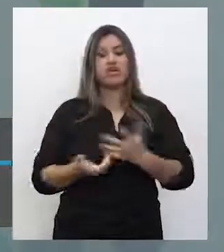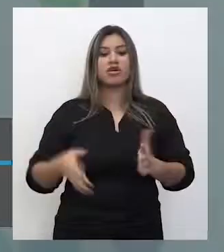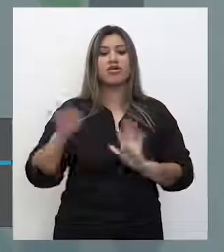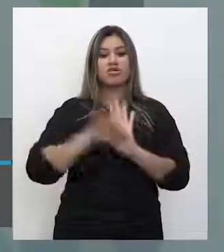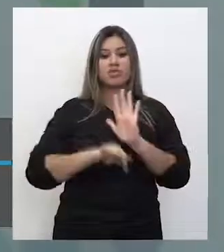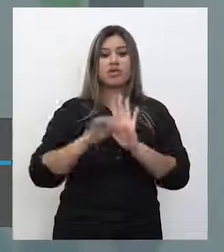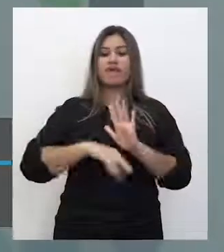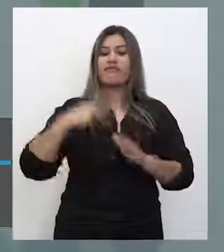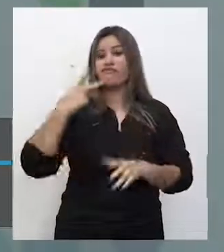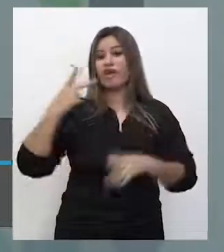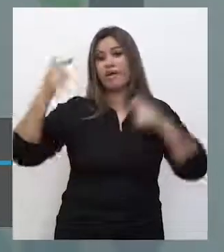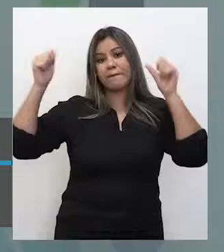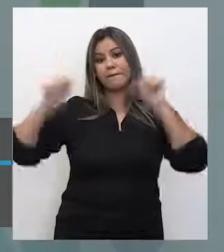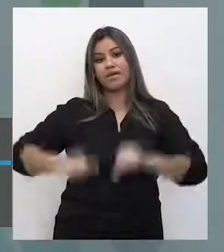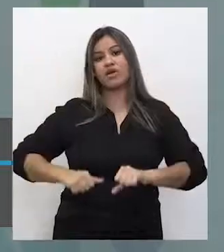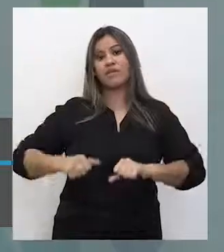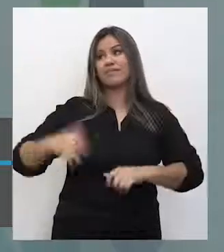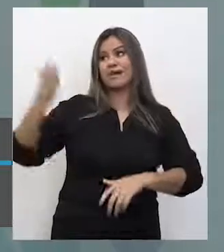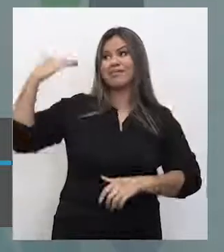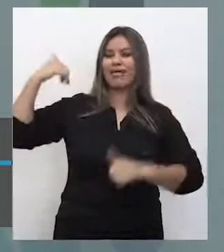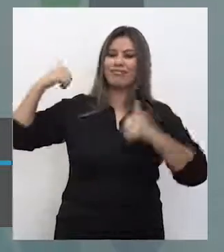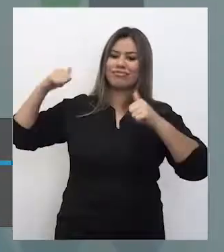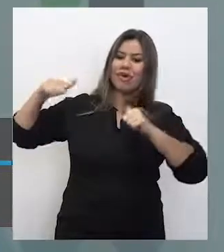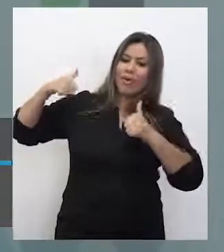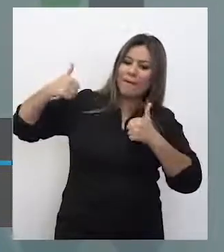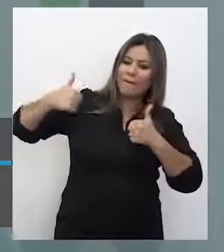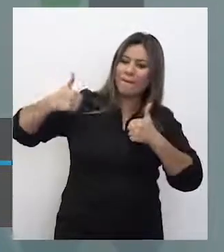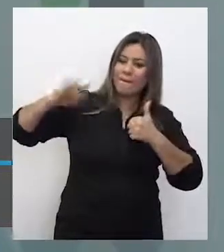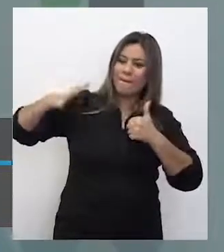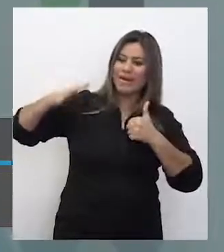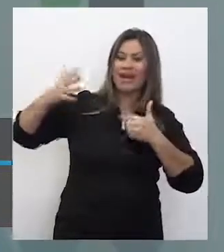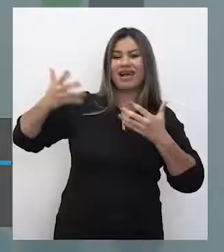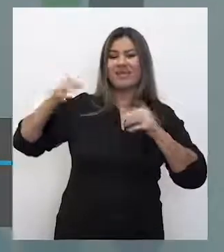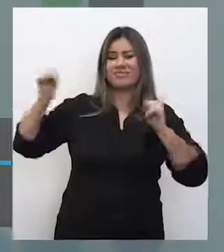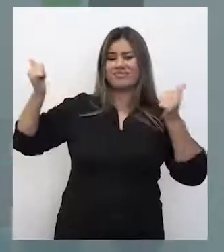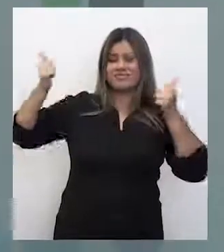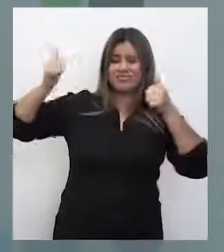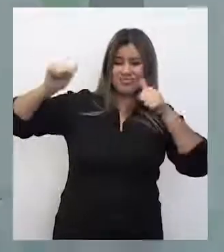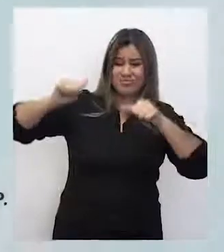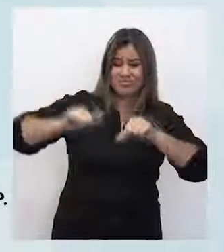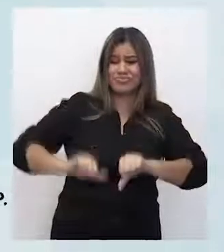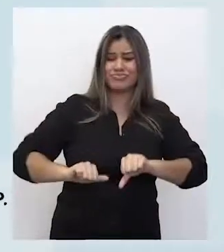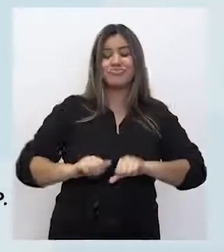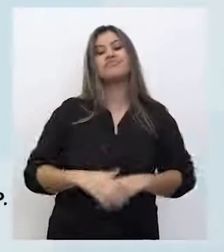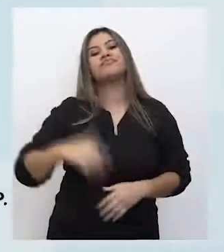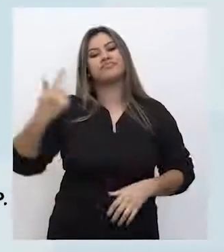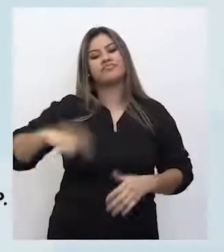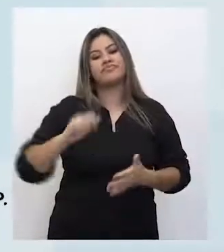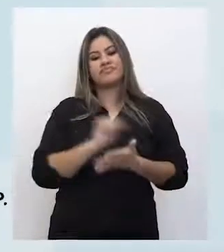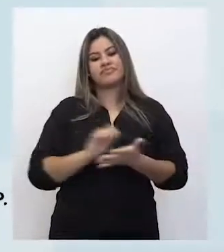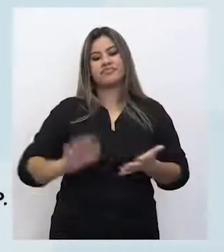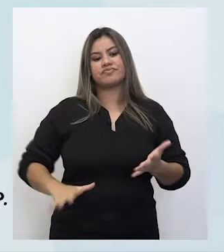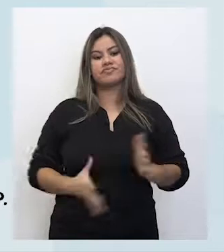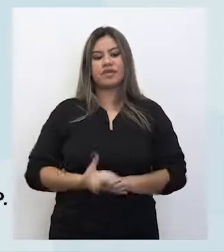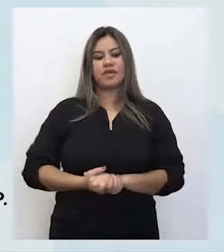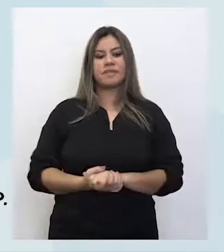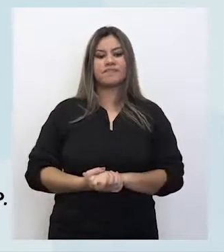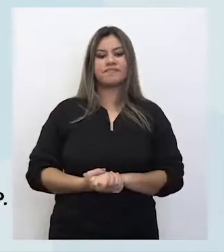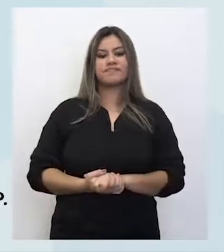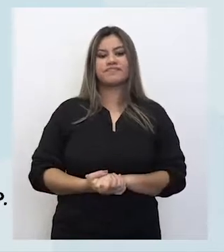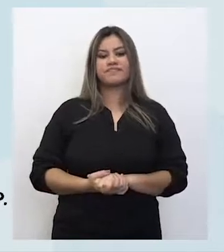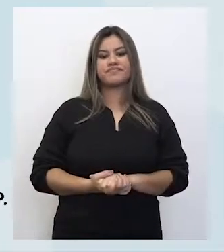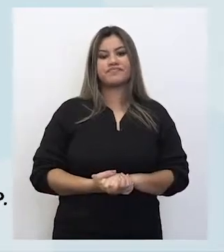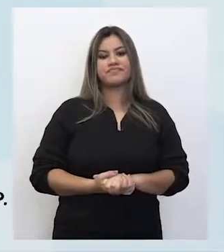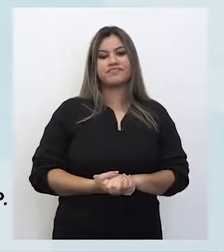está pior que dos nossos pais. Ai, meu Deus. Olha lá, mais uma atividade que está lá, ó, no